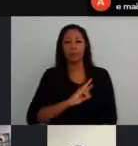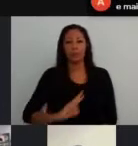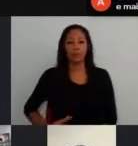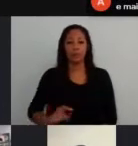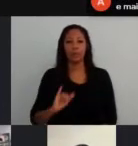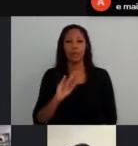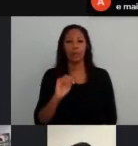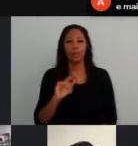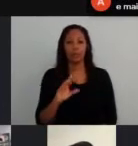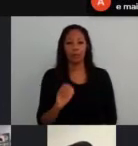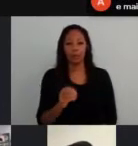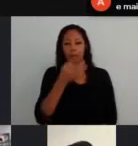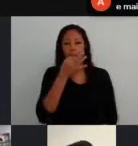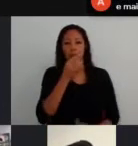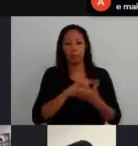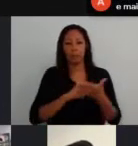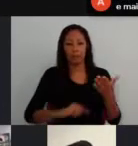Parecer ao projeto de lei número